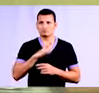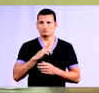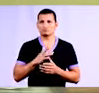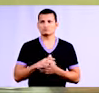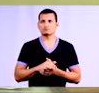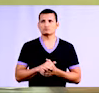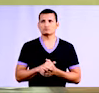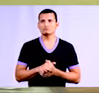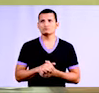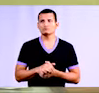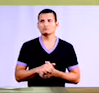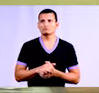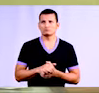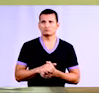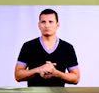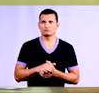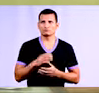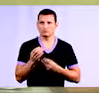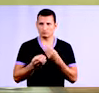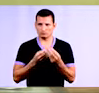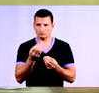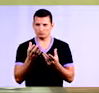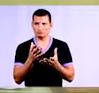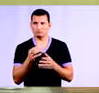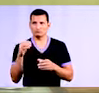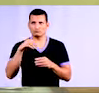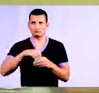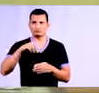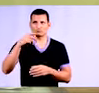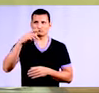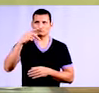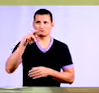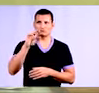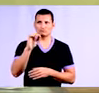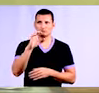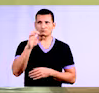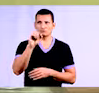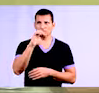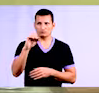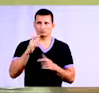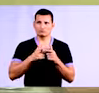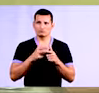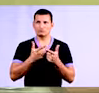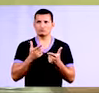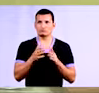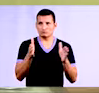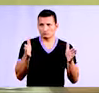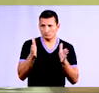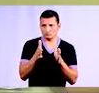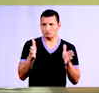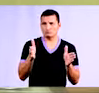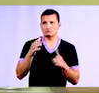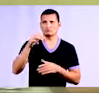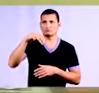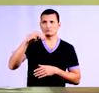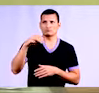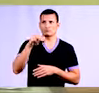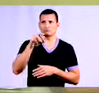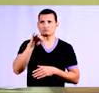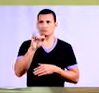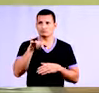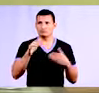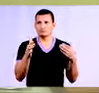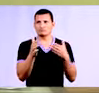basicamente, como alocar esses processos, né? E porque o tamanho da memória é finita, eu não posso, ela é limitada, eu não